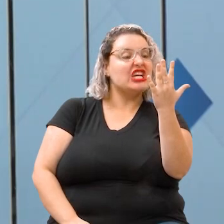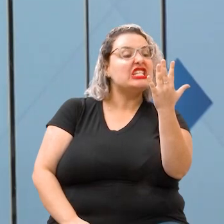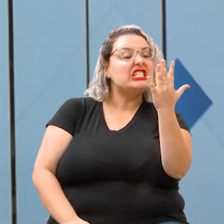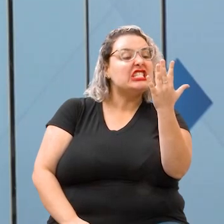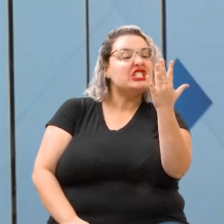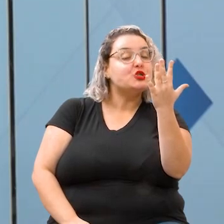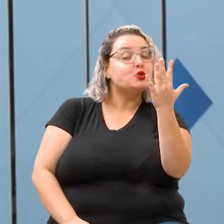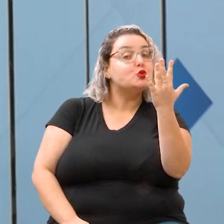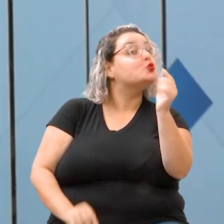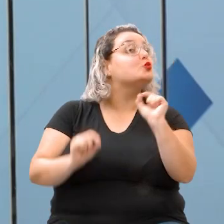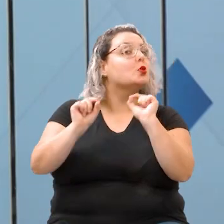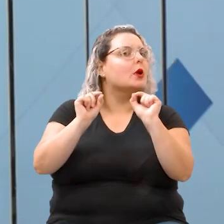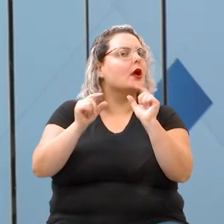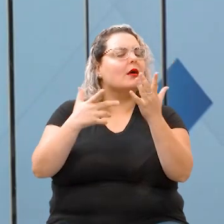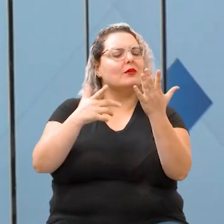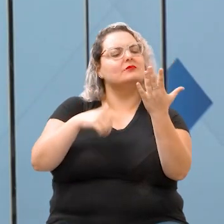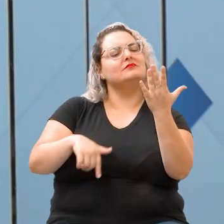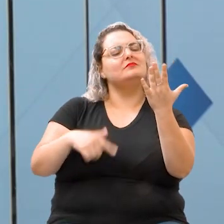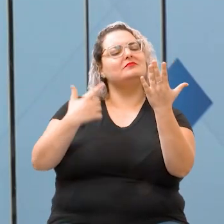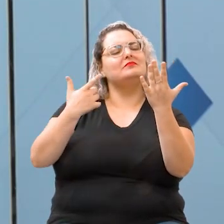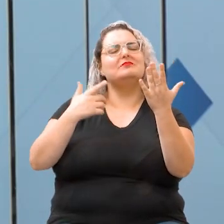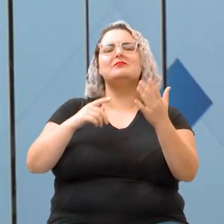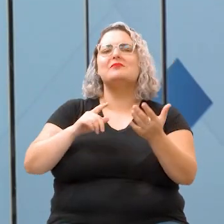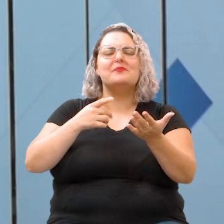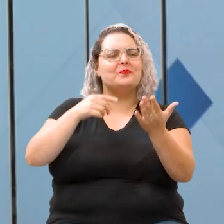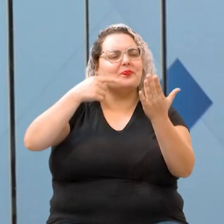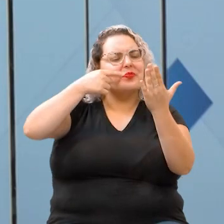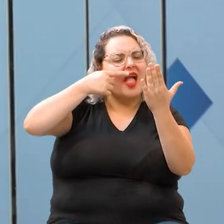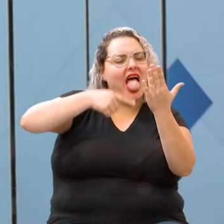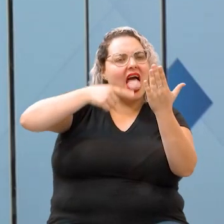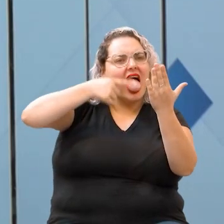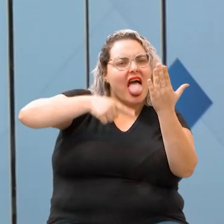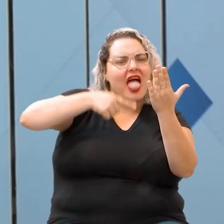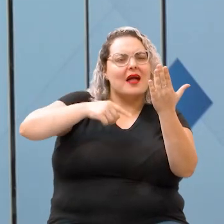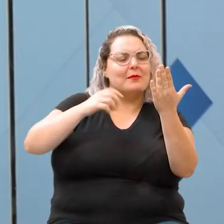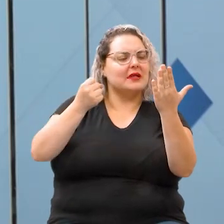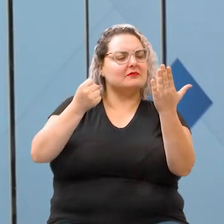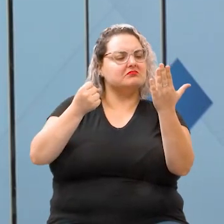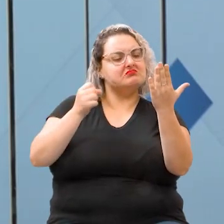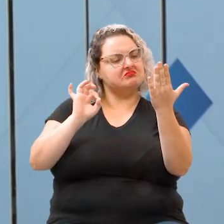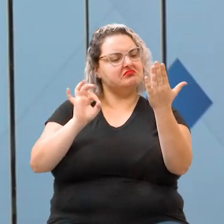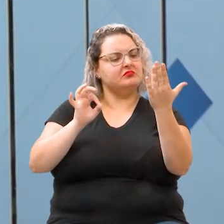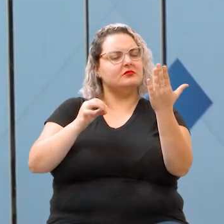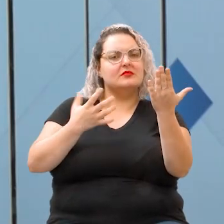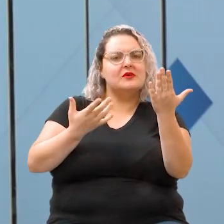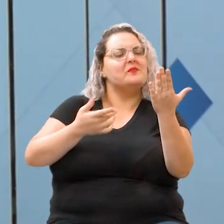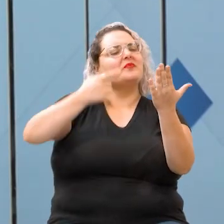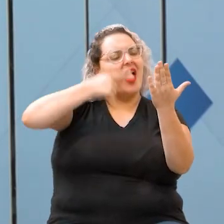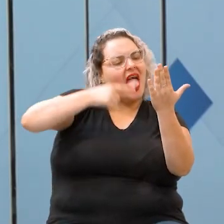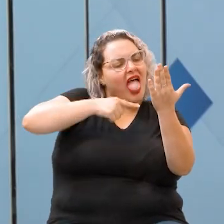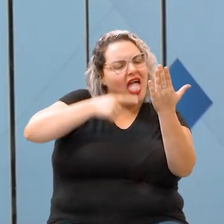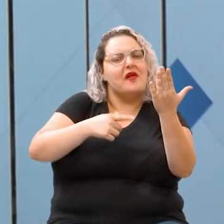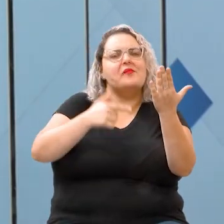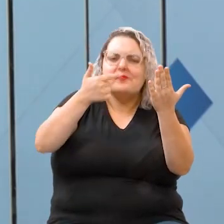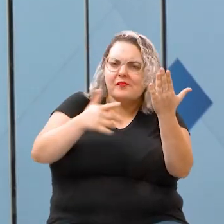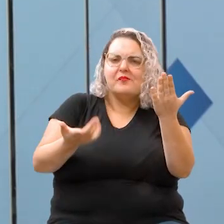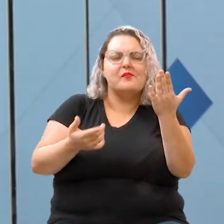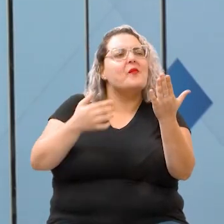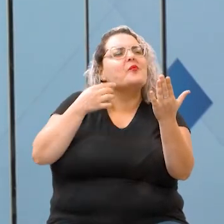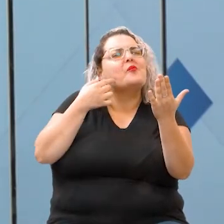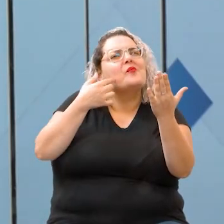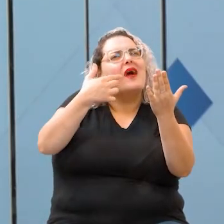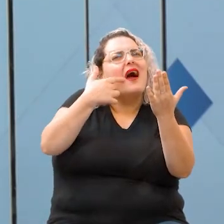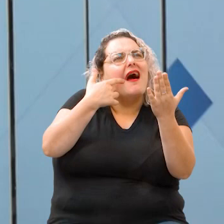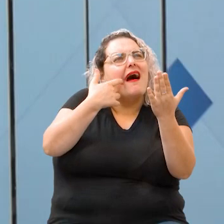alteração? Uma placa branca, que se você raspa não sai, uma feridinha que está ali indolor, que